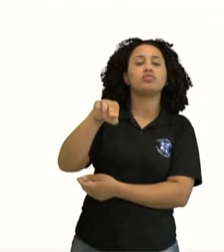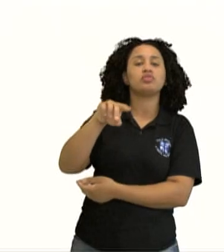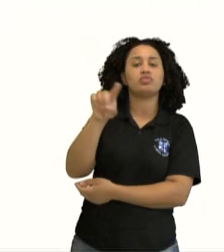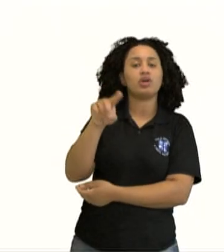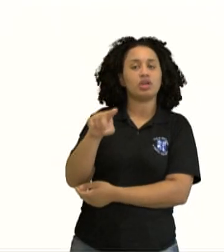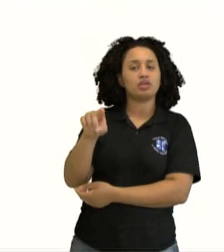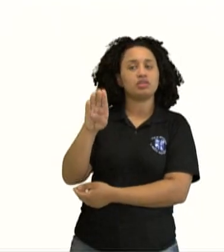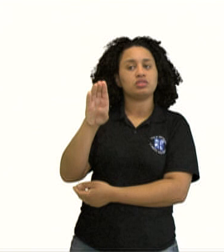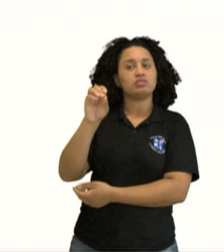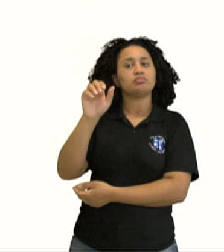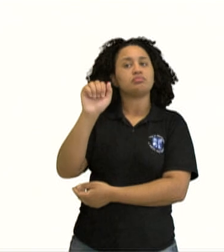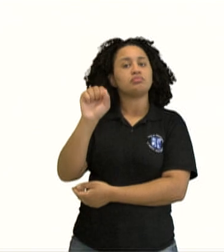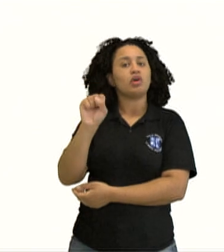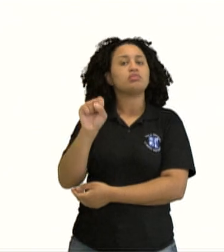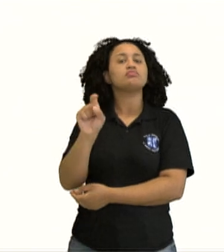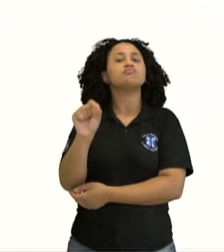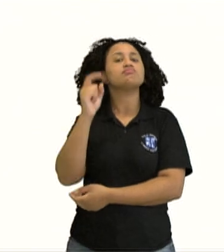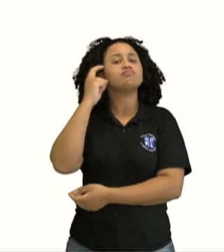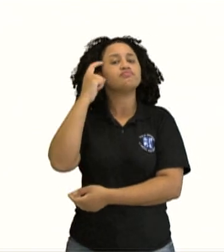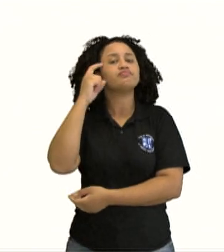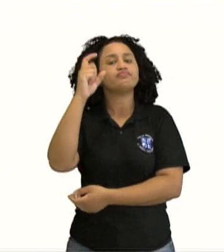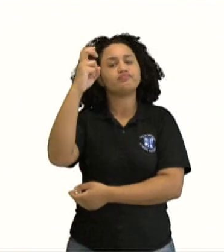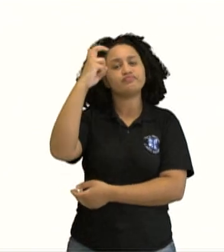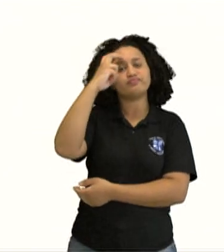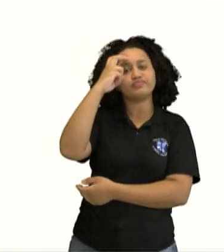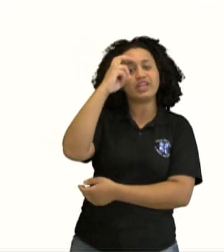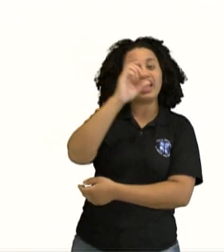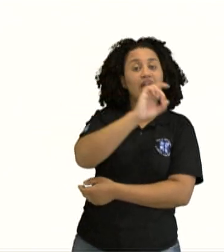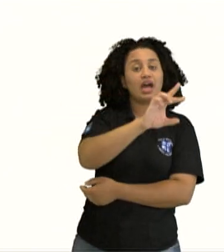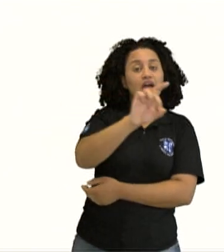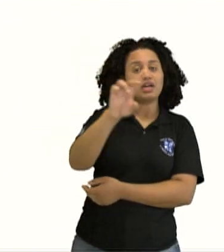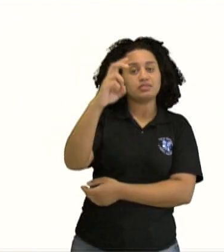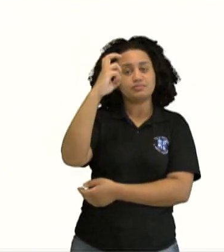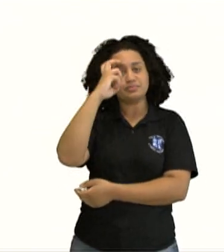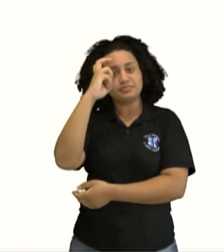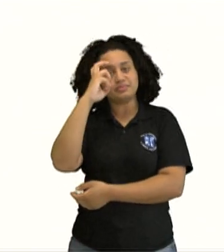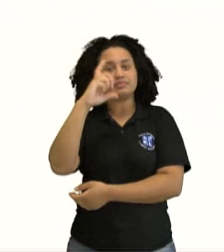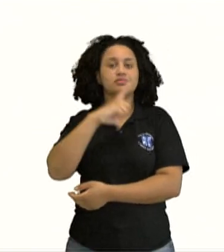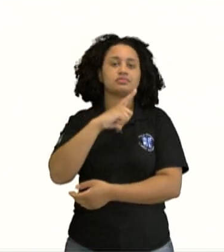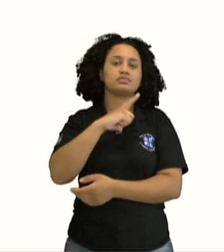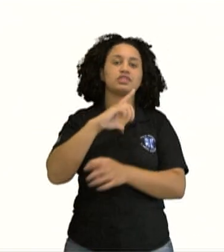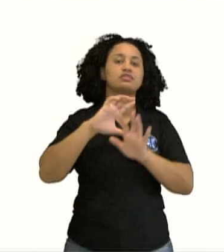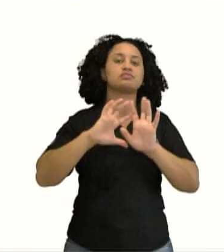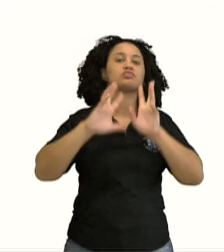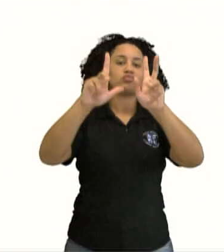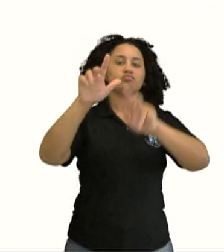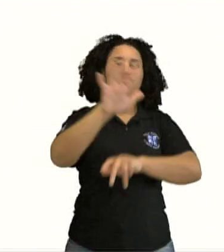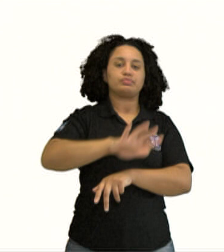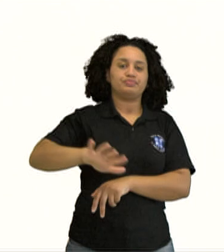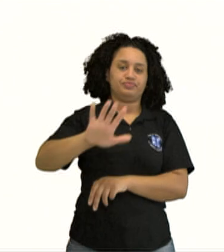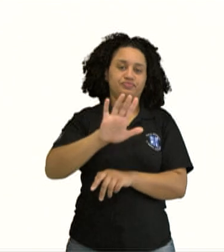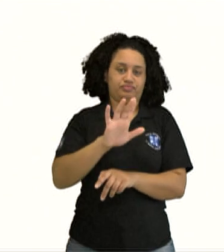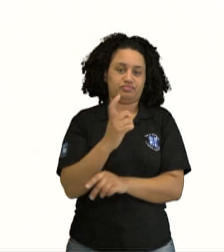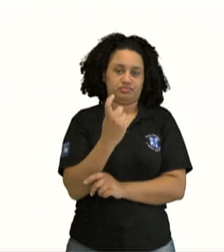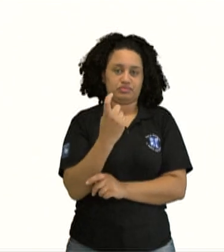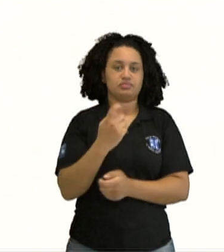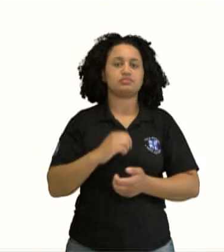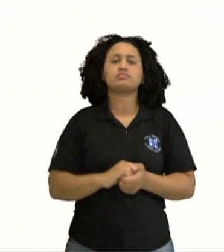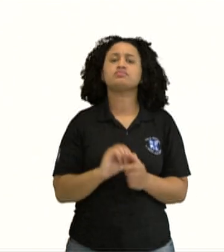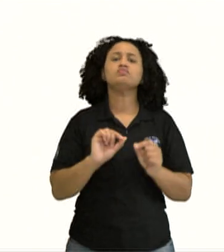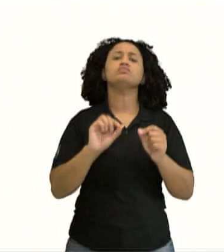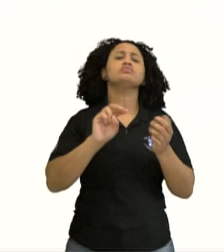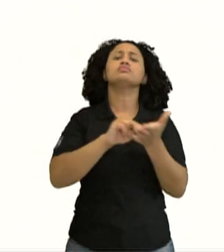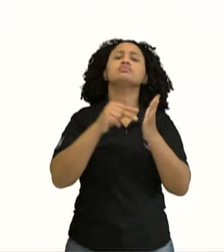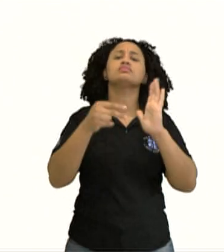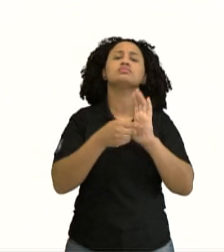cultura representava uma totalidade singular. O que significa isso, pessoal? Que